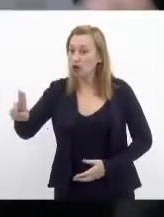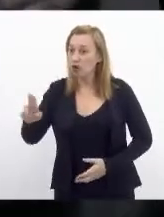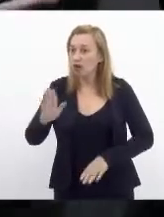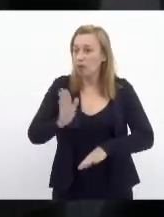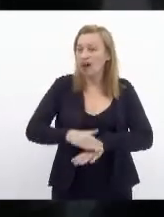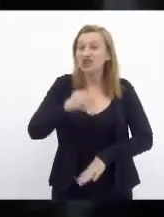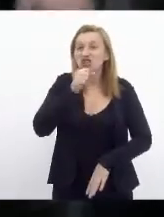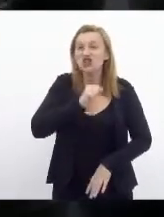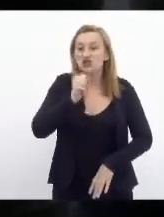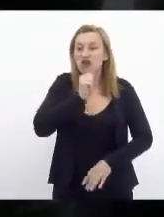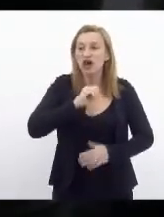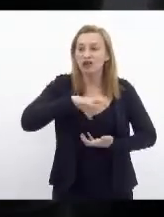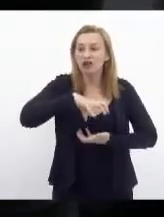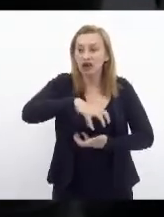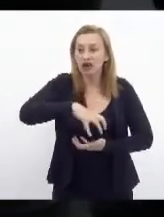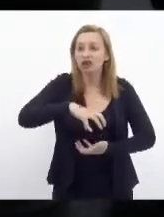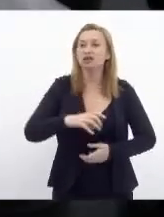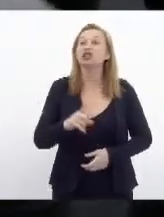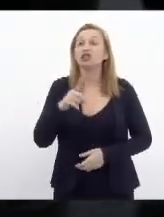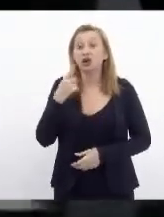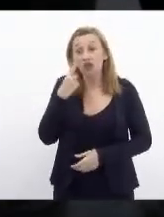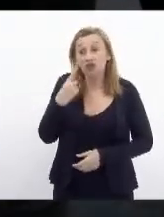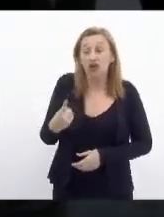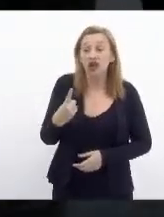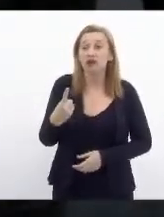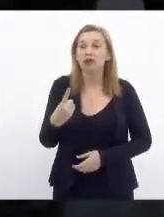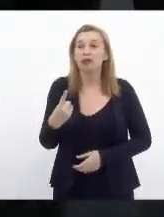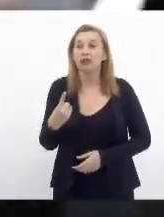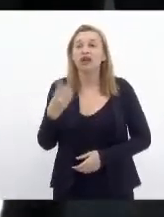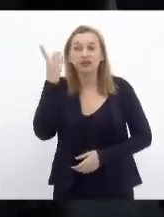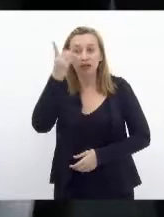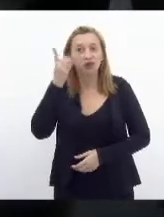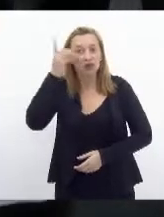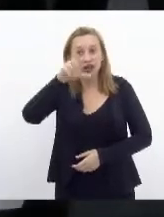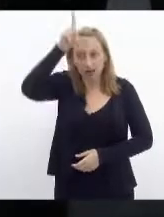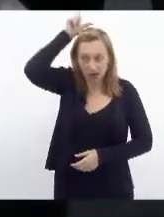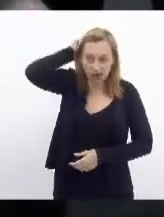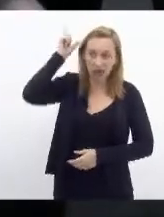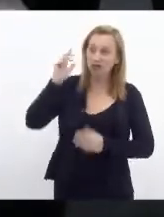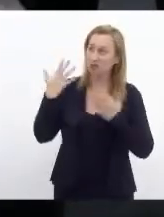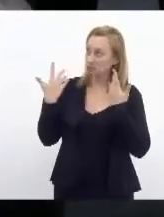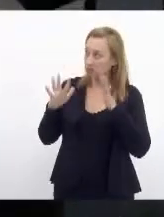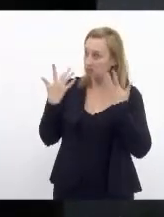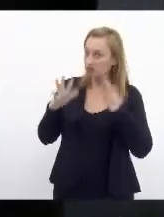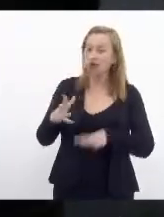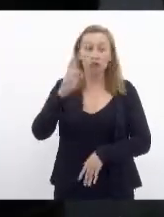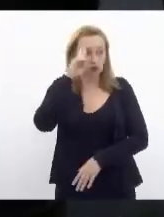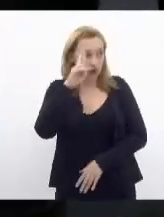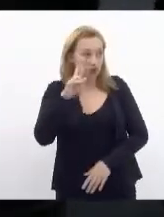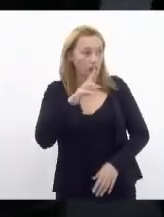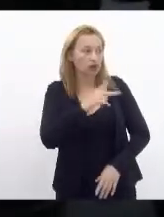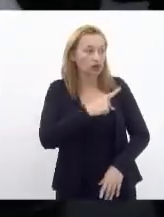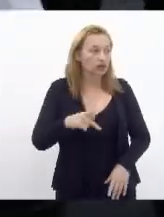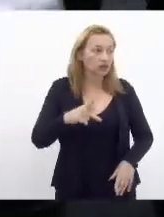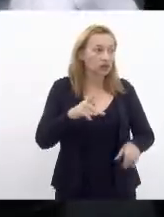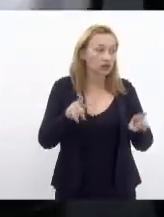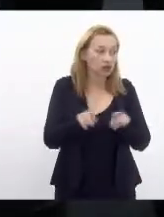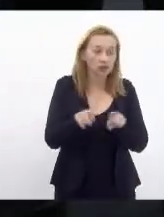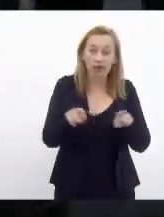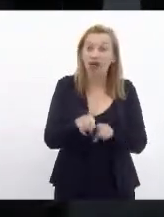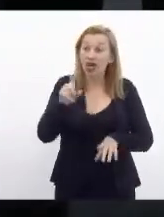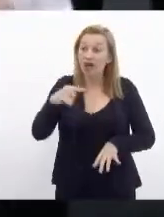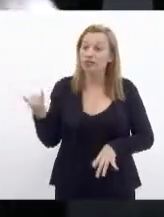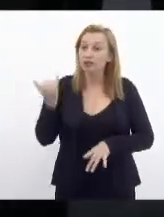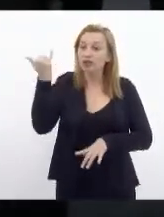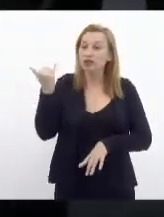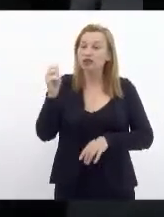da UNALE, né? E a gente vê que o deputado Luiz Paulo prestigia Vossa Excelência e é importante que a